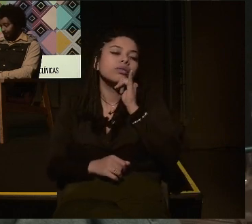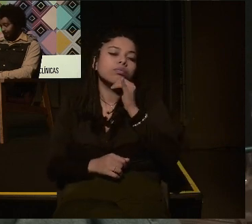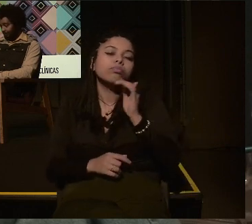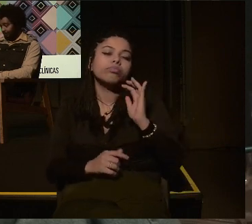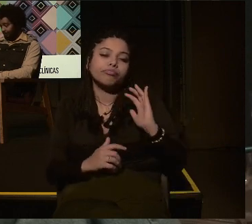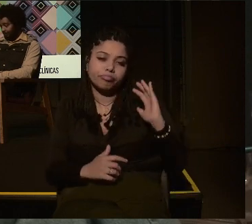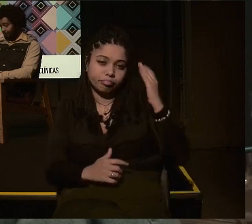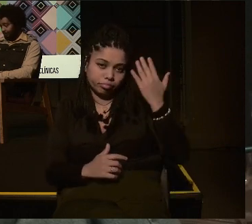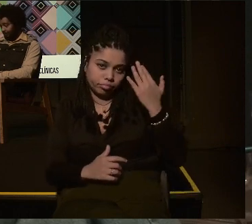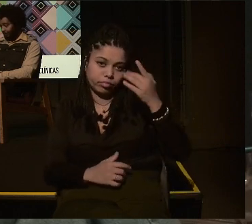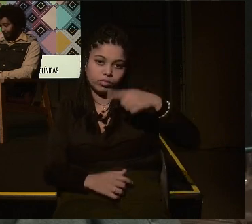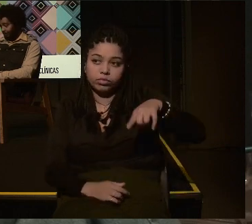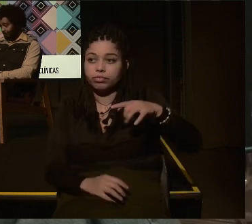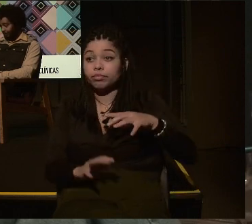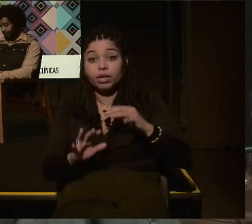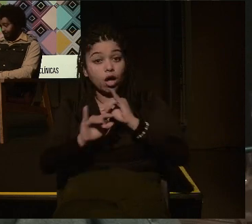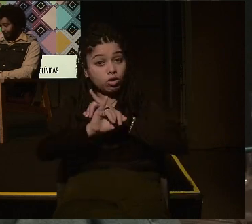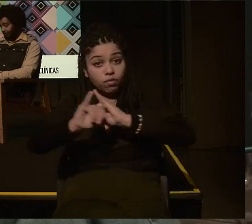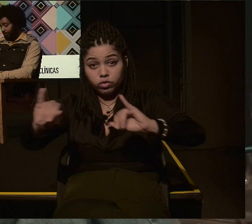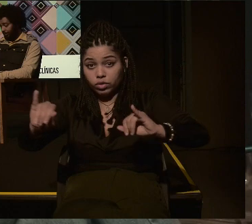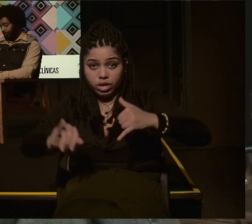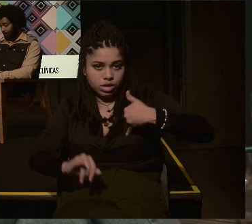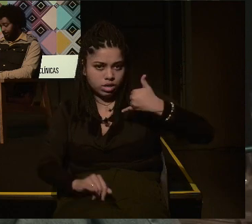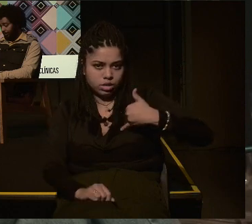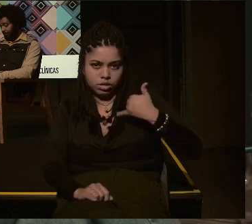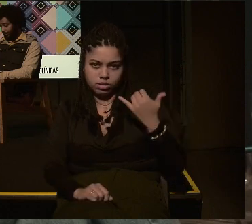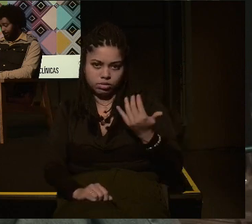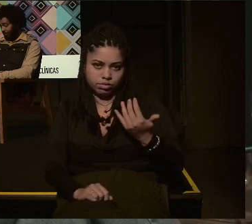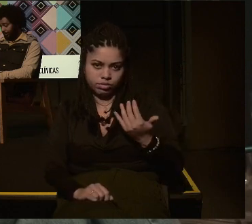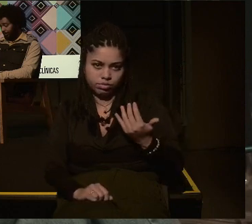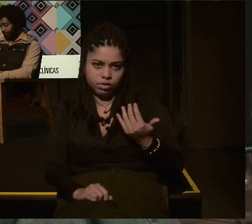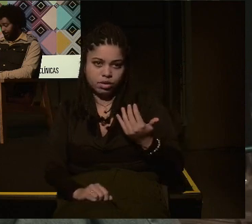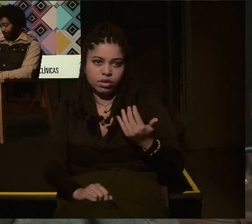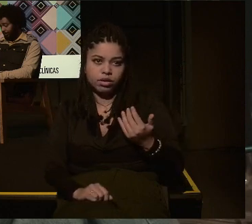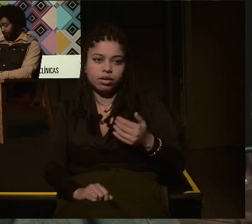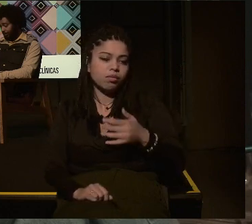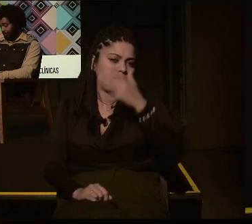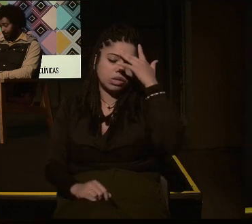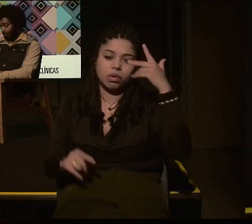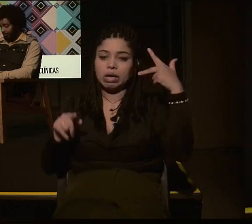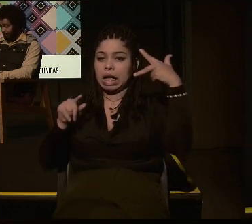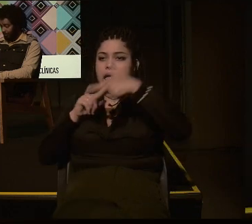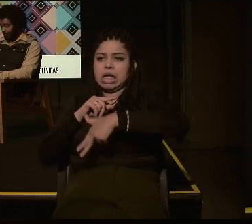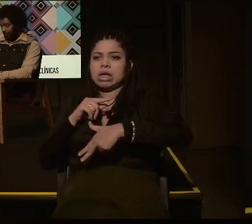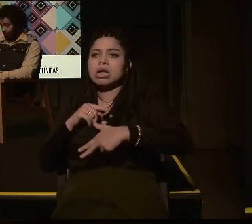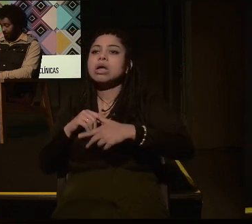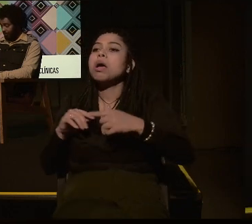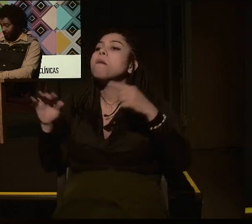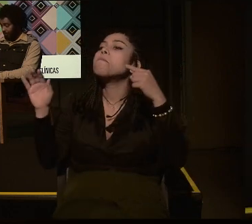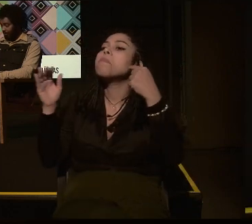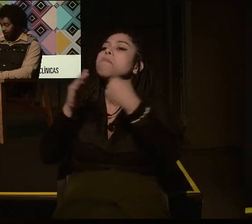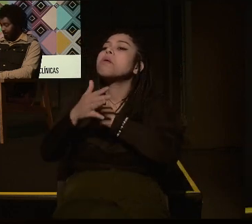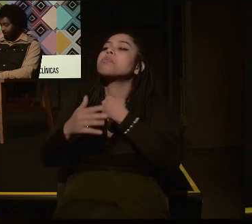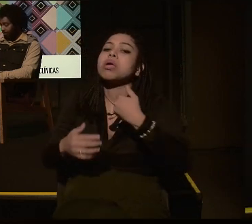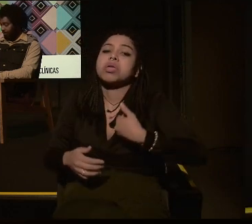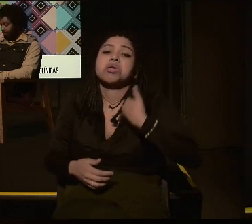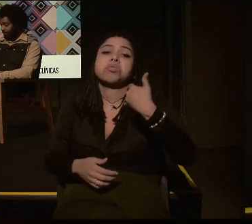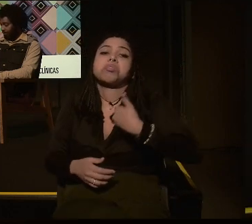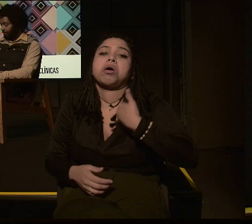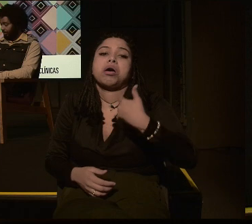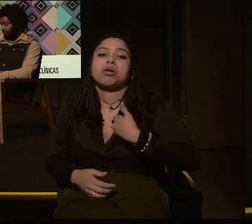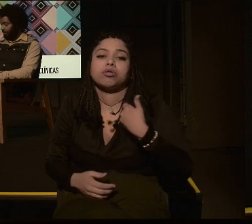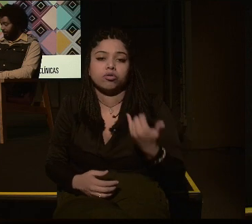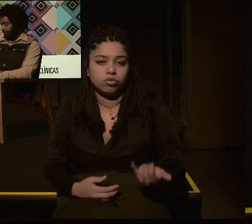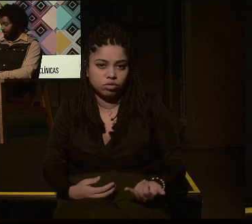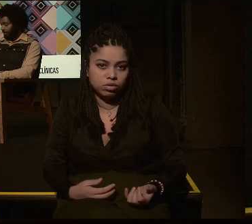e eu não falar a idade, imediatamente alguém vai me interromper e vai falar qual a idade dessa pessoa. Porque